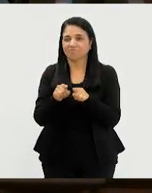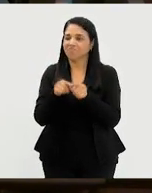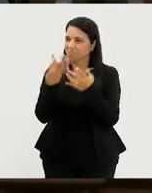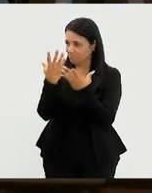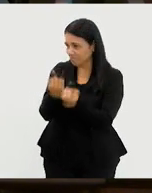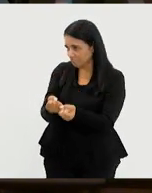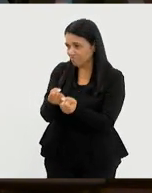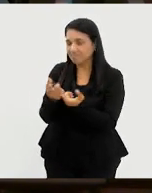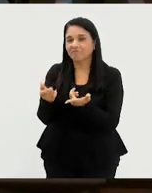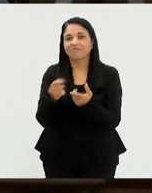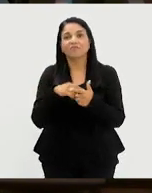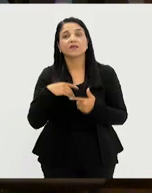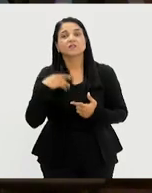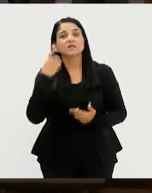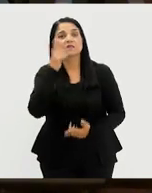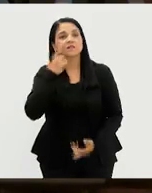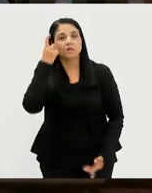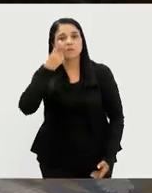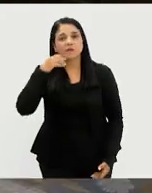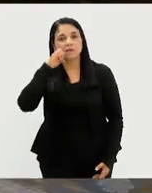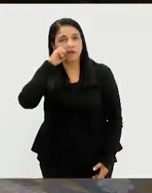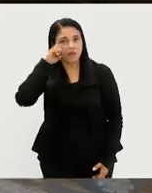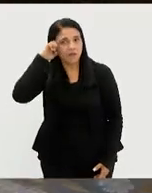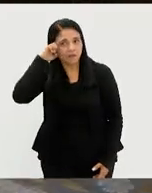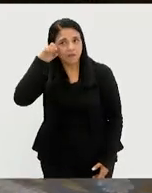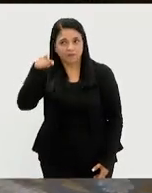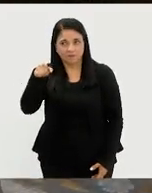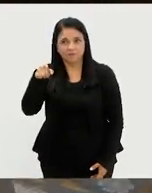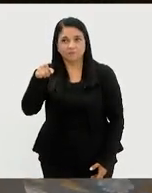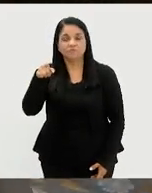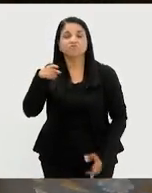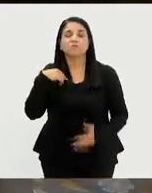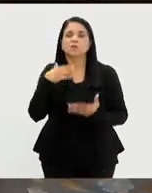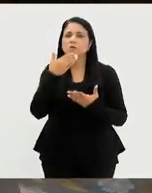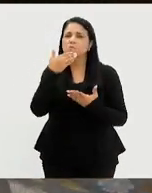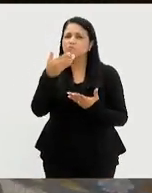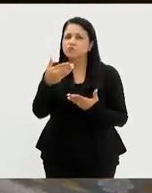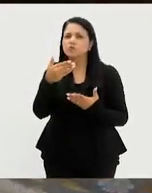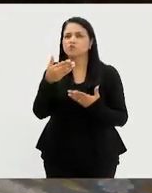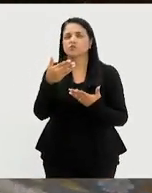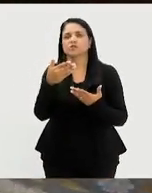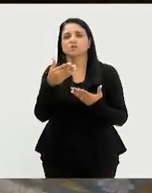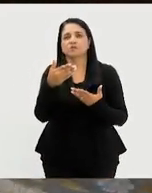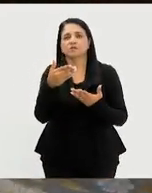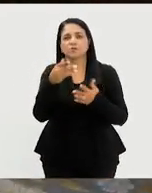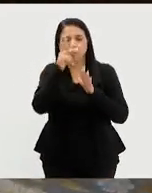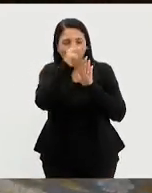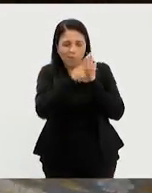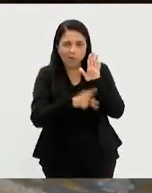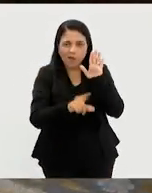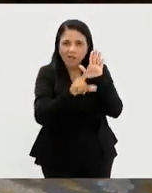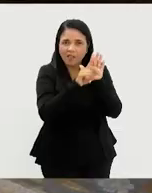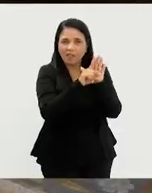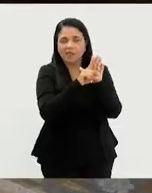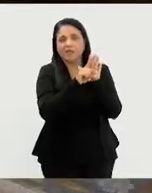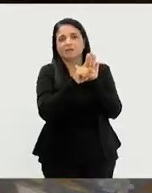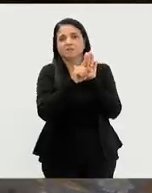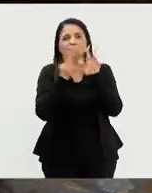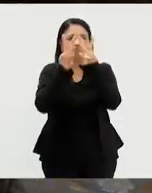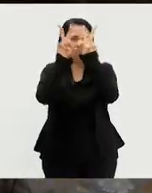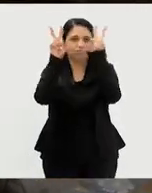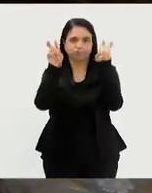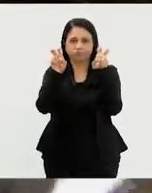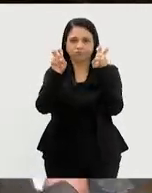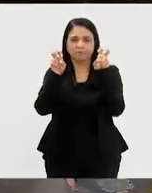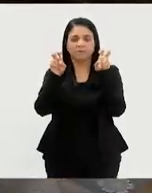Élica presidenta queria pedir encarecidamente para que os projetos de lei envolvendo o assunto a pauta